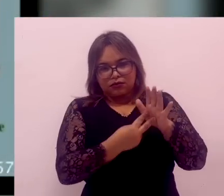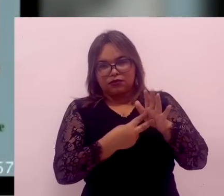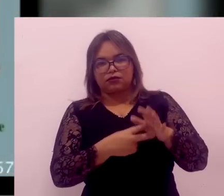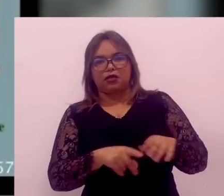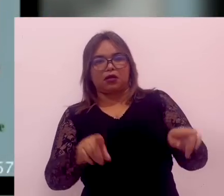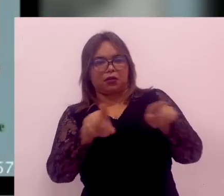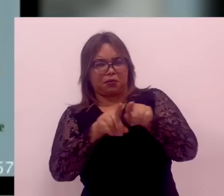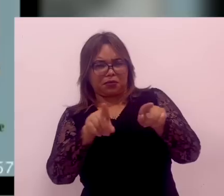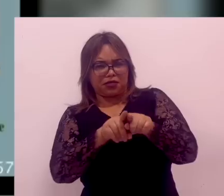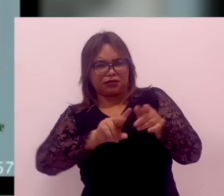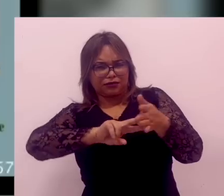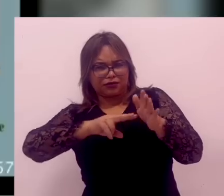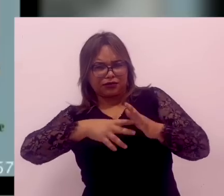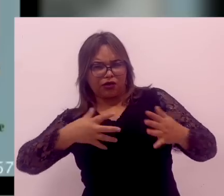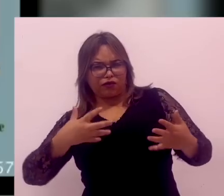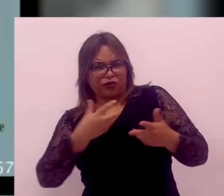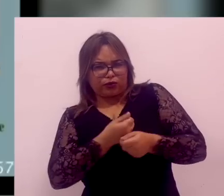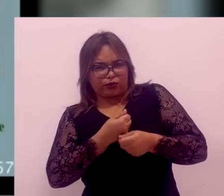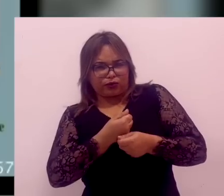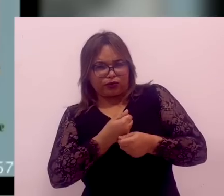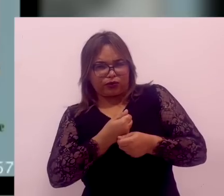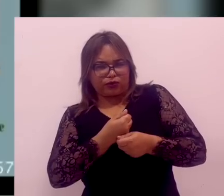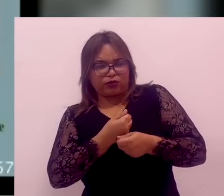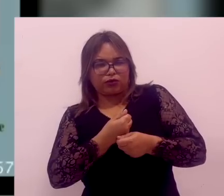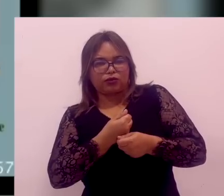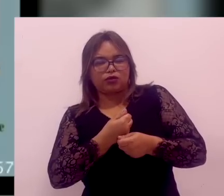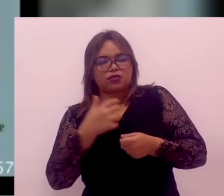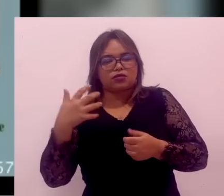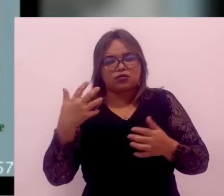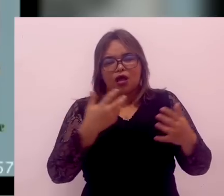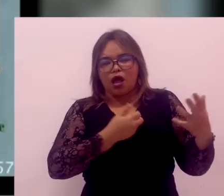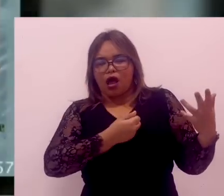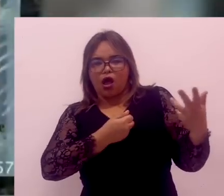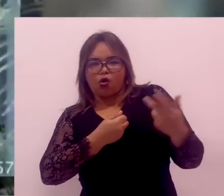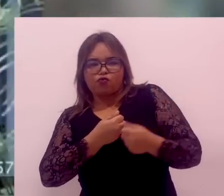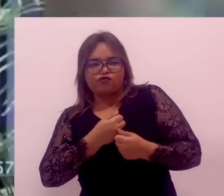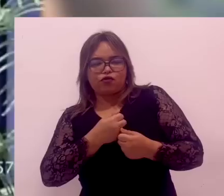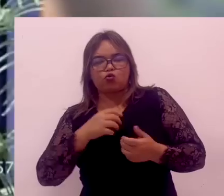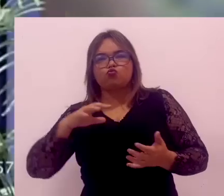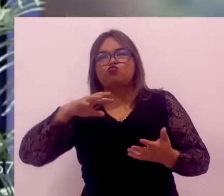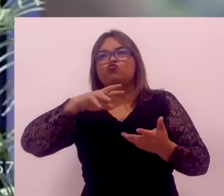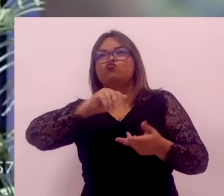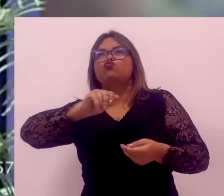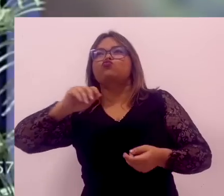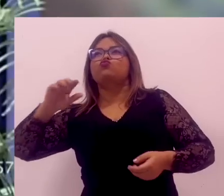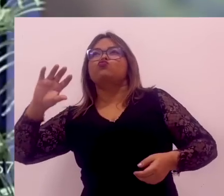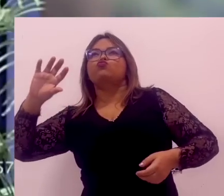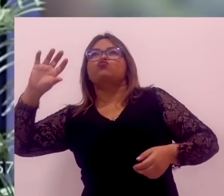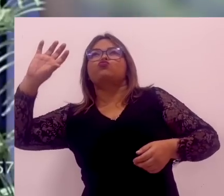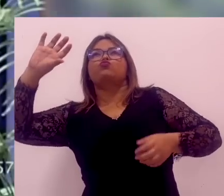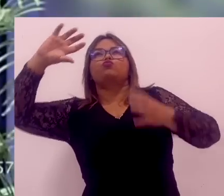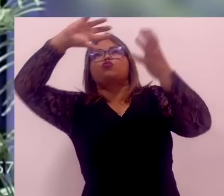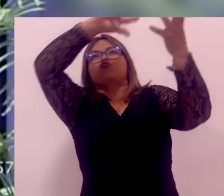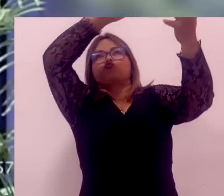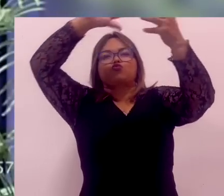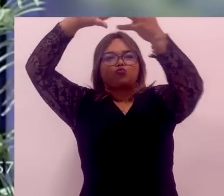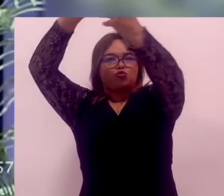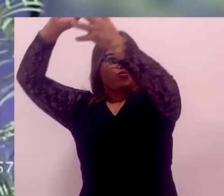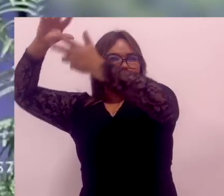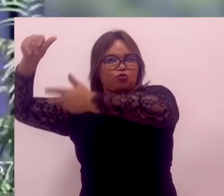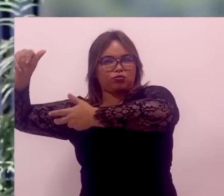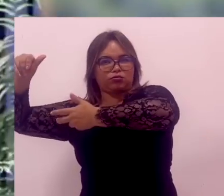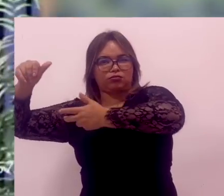os mundos ao dar à criação o conhecimento de si mesmo e a percepção do bem e do mal. Manly Palmer Hall,